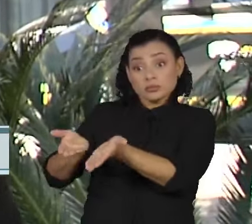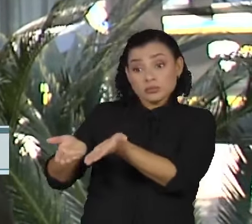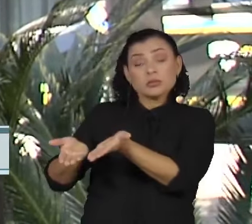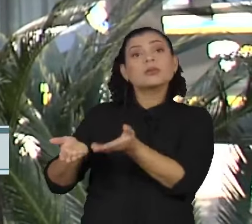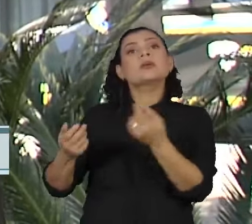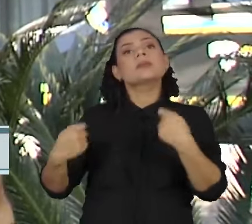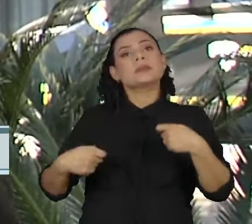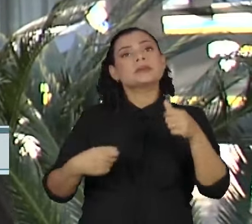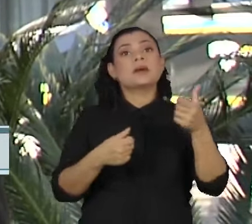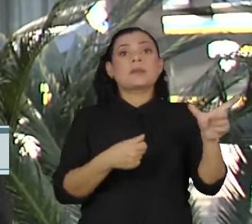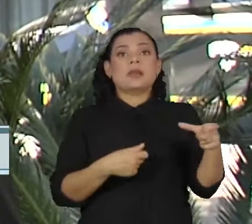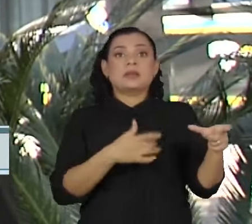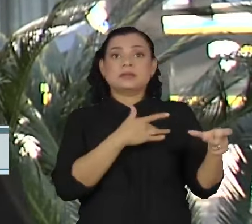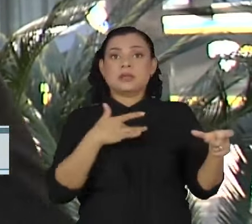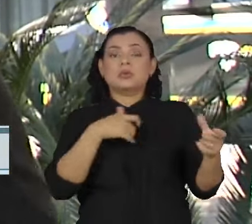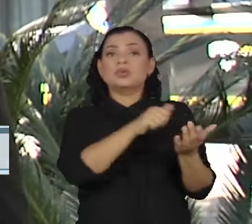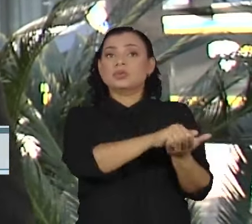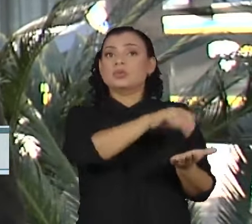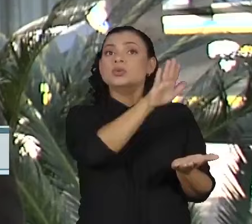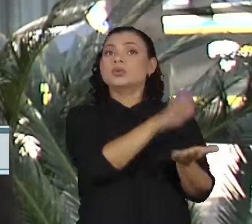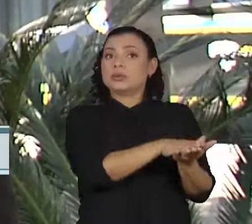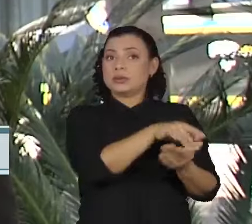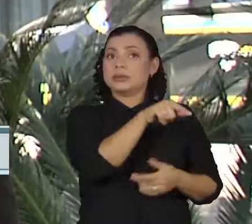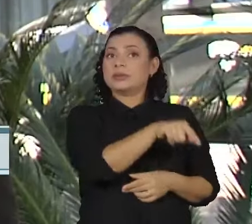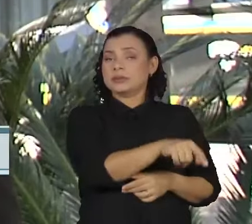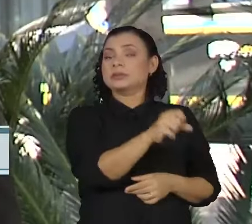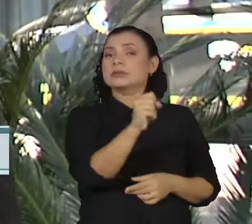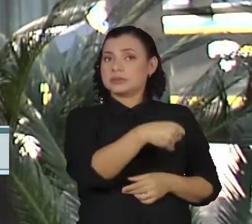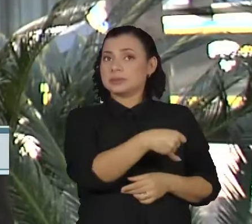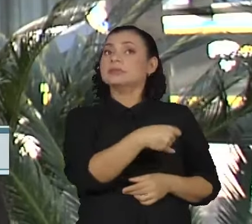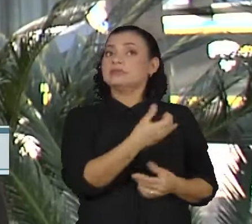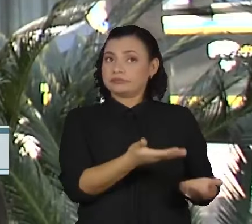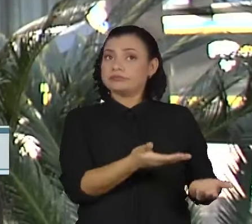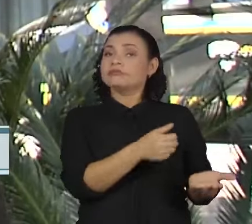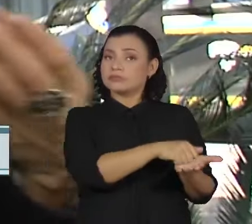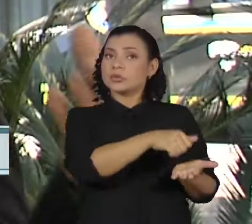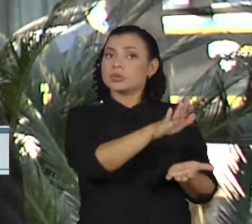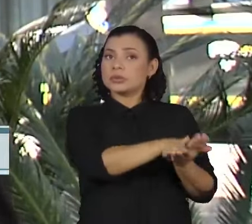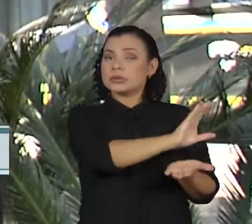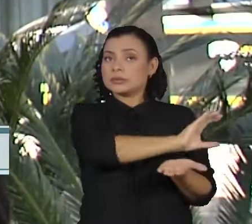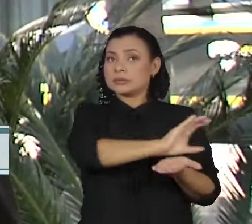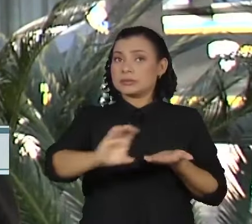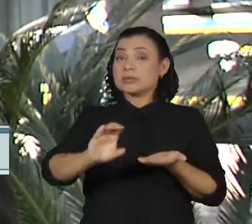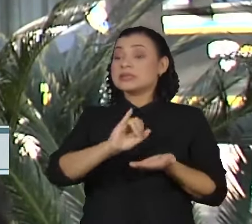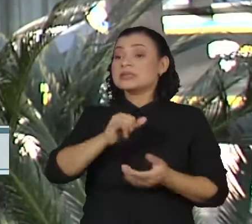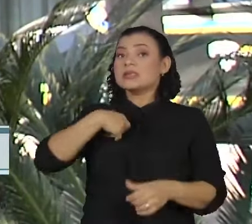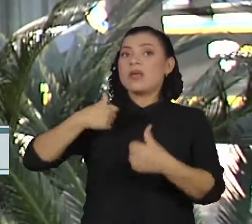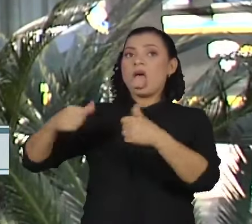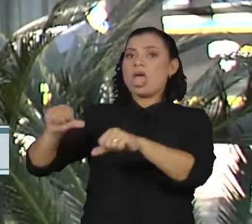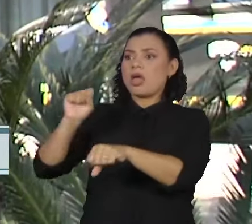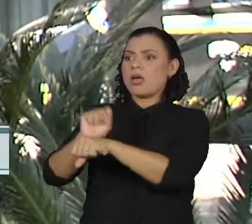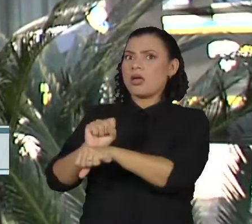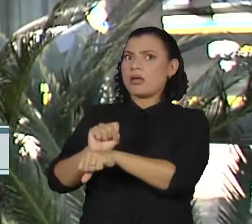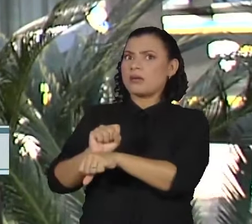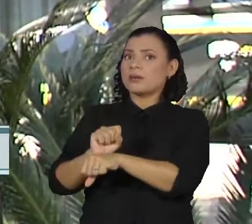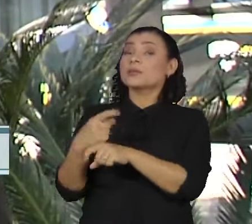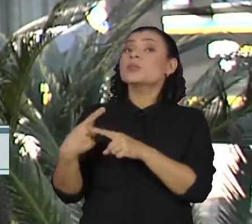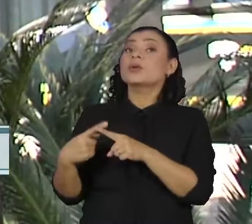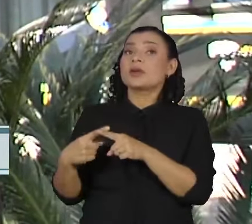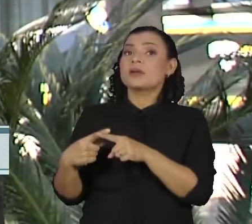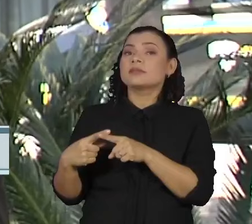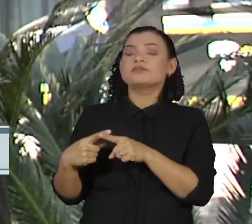ser penalizado com multa da Agência Nacional de Saúde Suplementar se interromper o serviço, porque esta